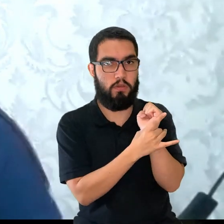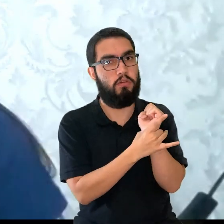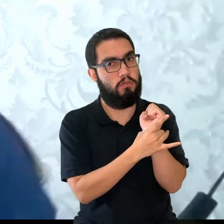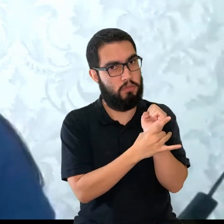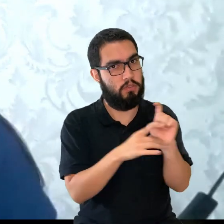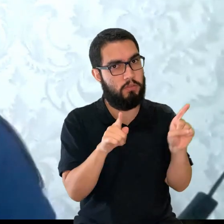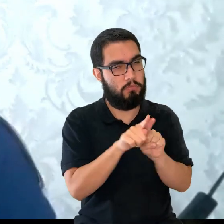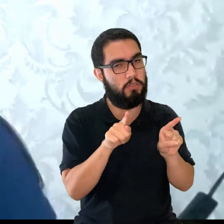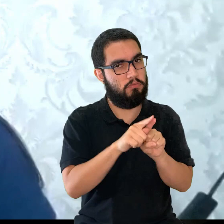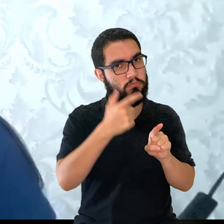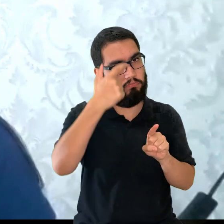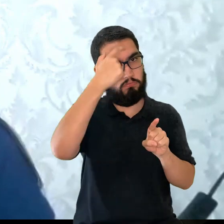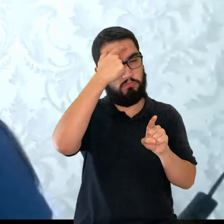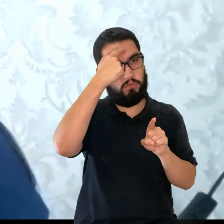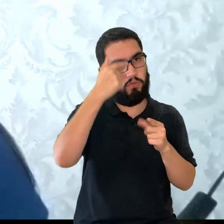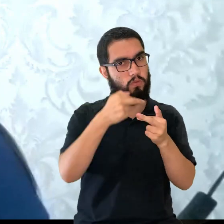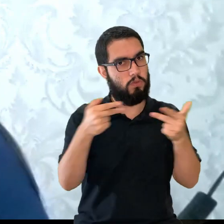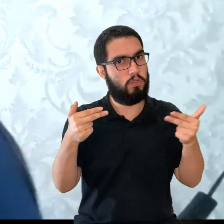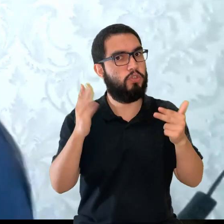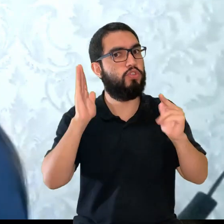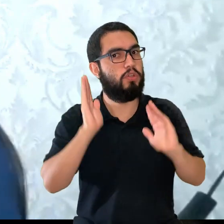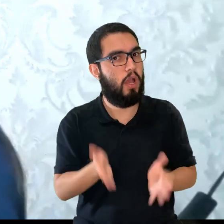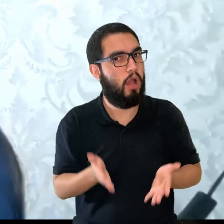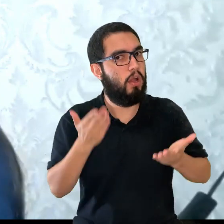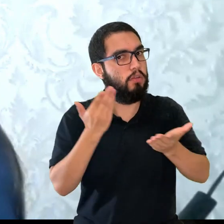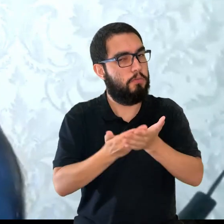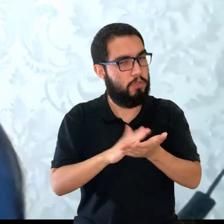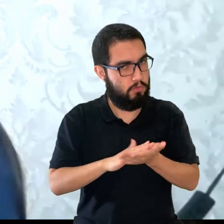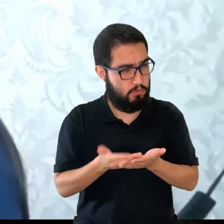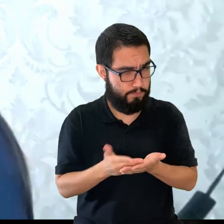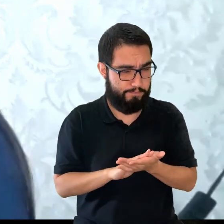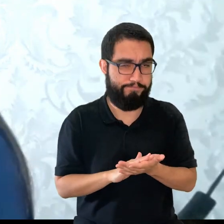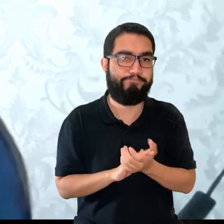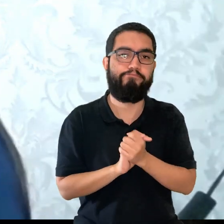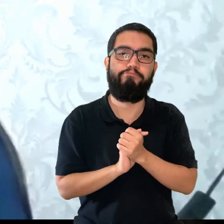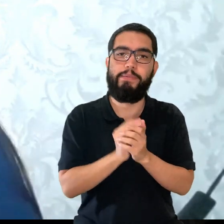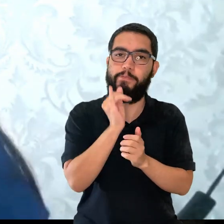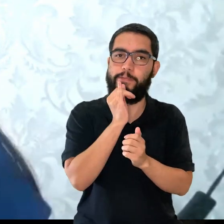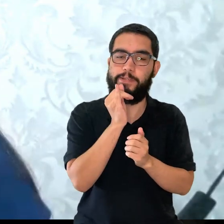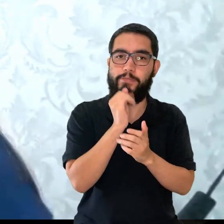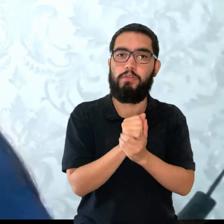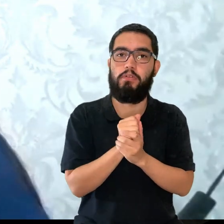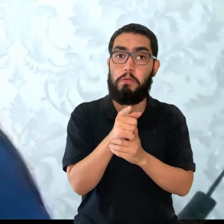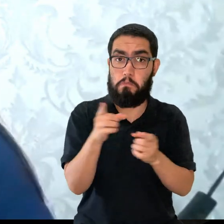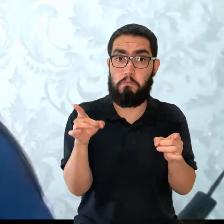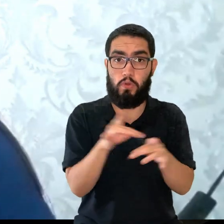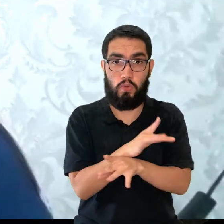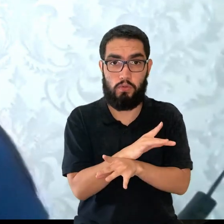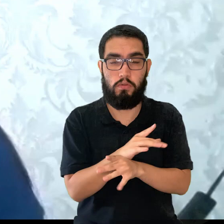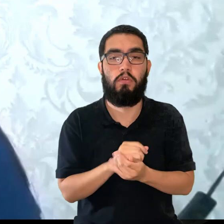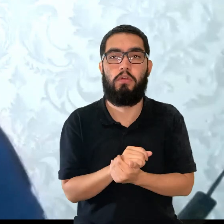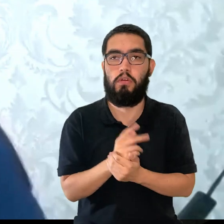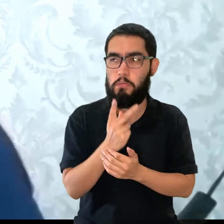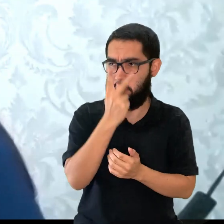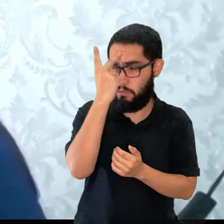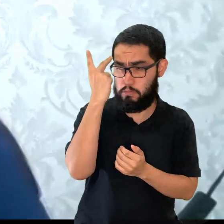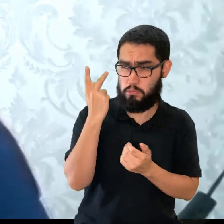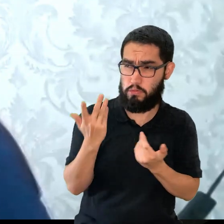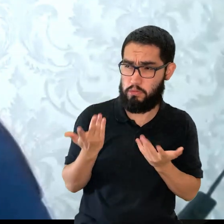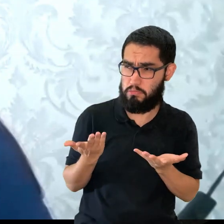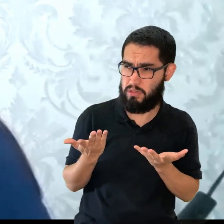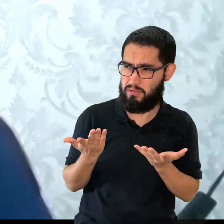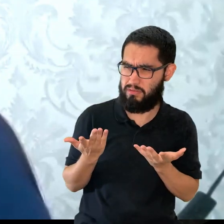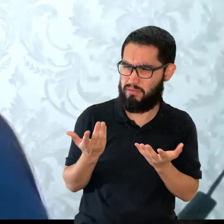e tenha discernimento daquilo que você já está pronto para interpretar. Então, quando a gente fala assim, esteja pronto, aí a pessoa pensa,